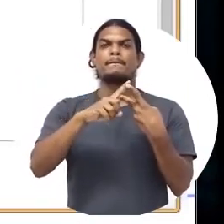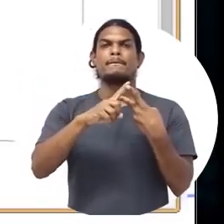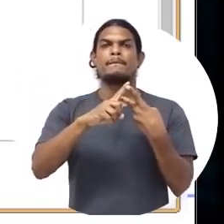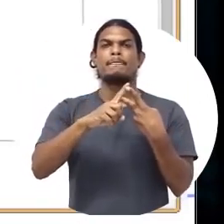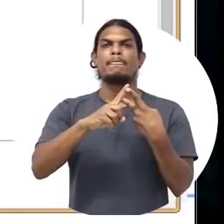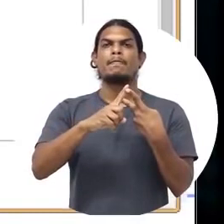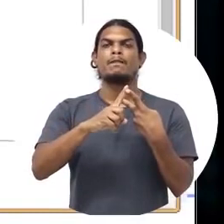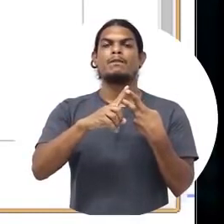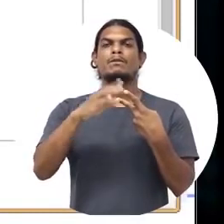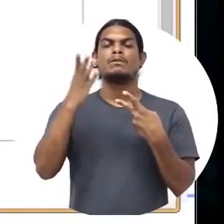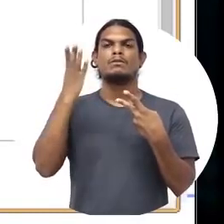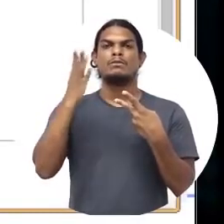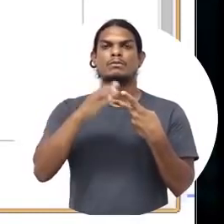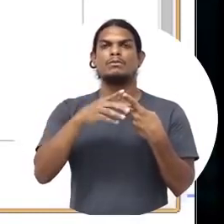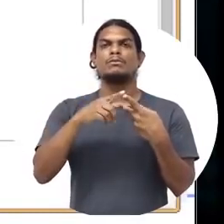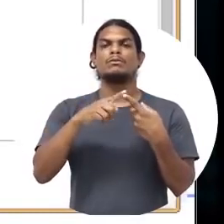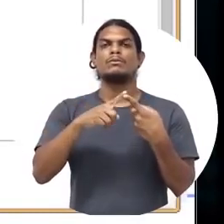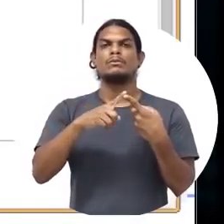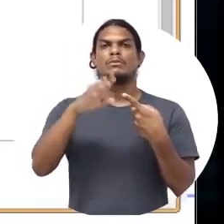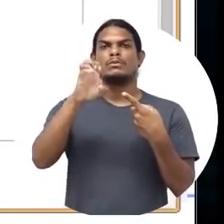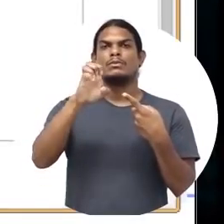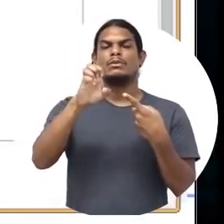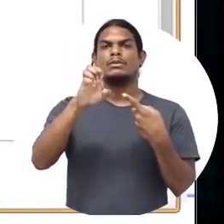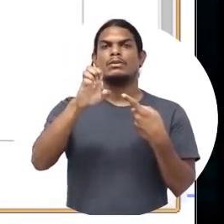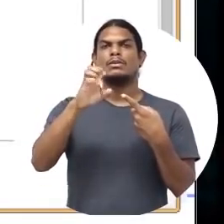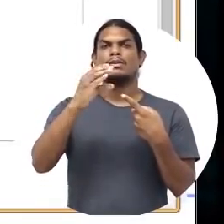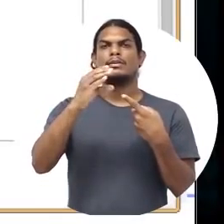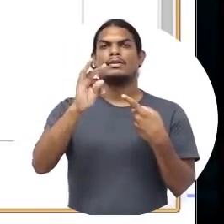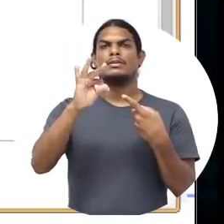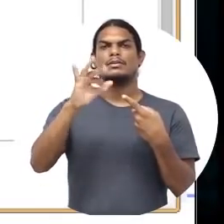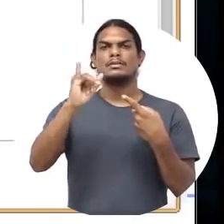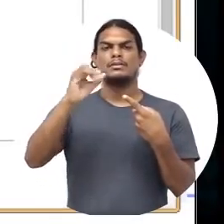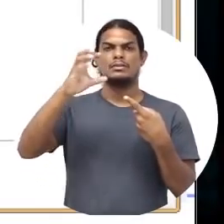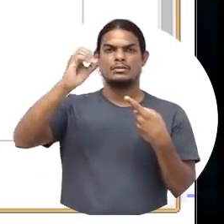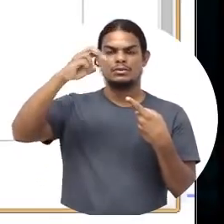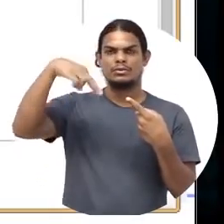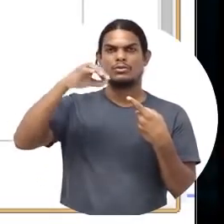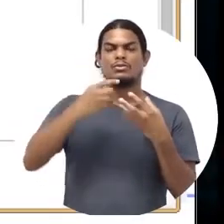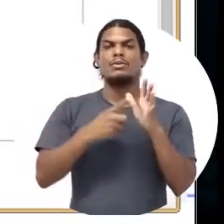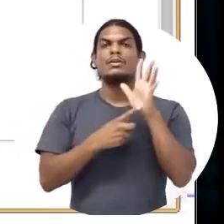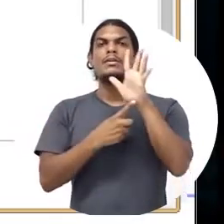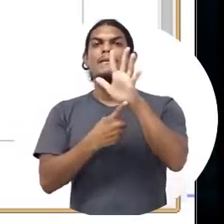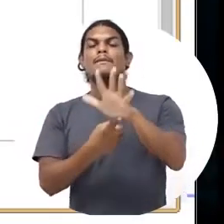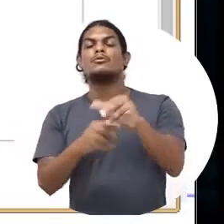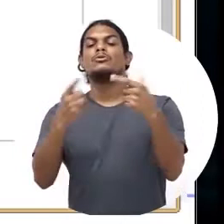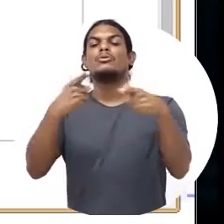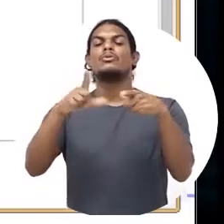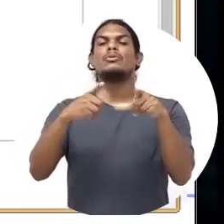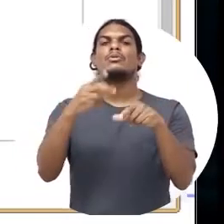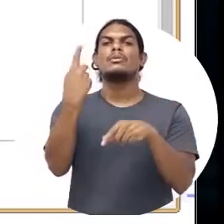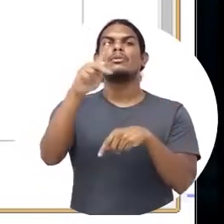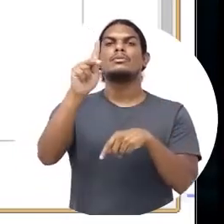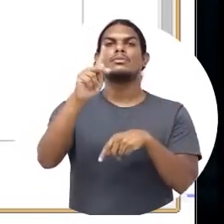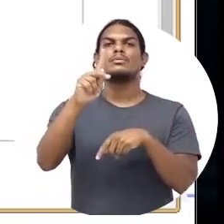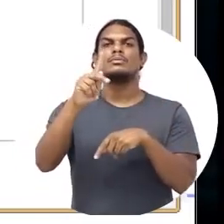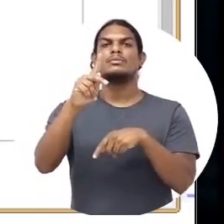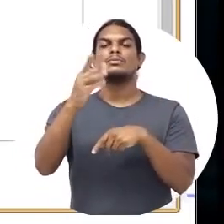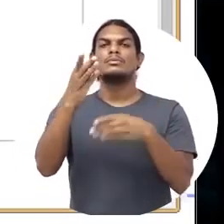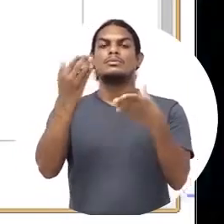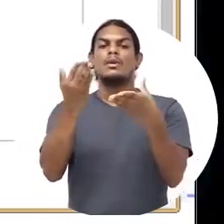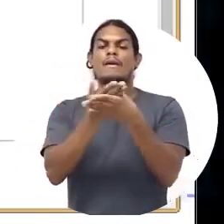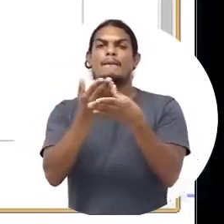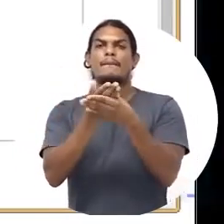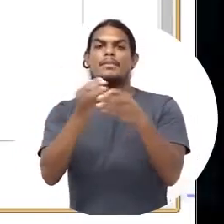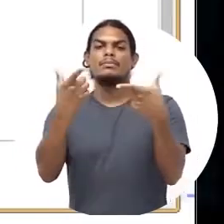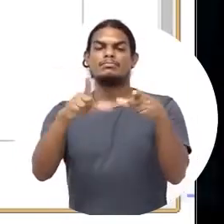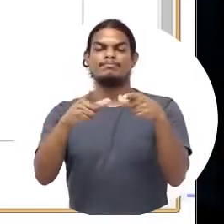O action e o method. O action, ele diz para onde os dados vão. a URL de para onde os